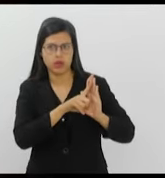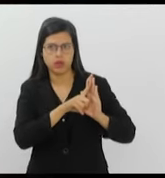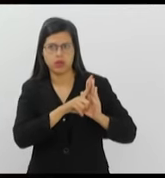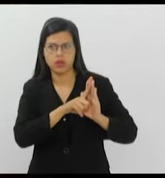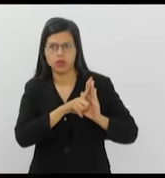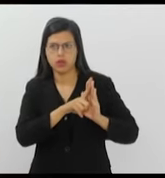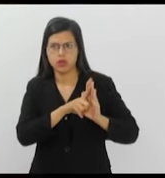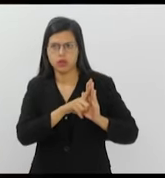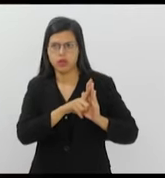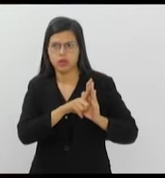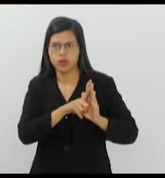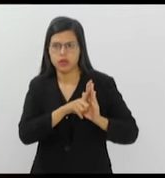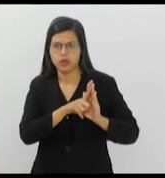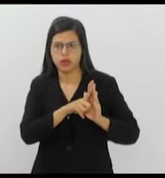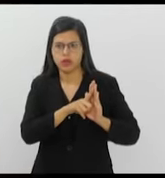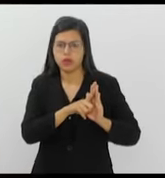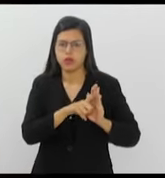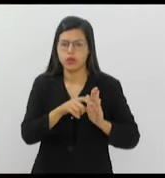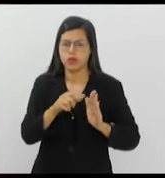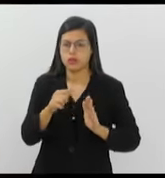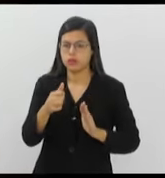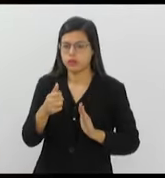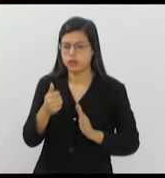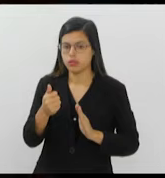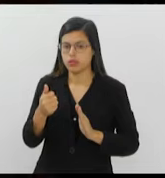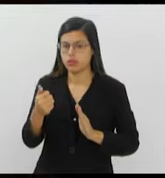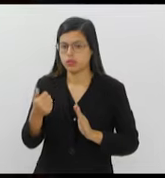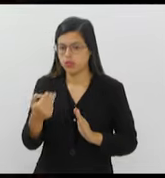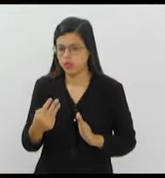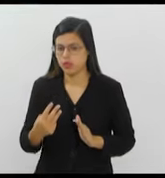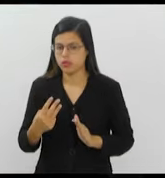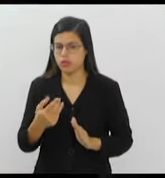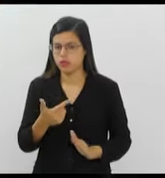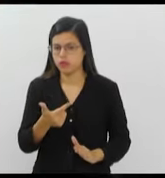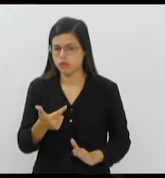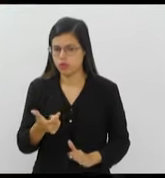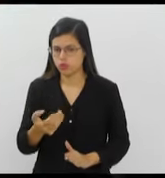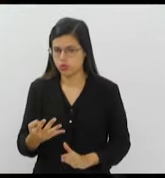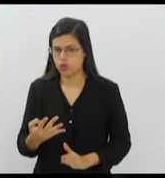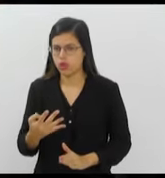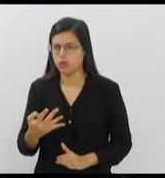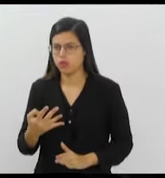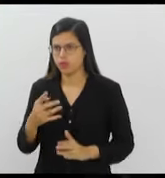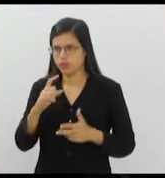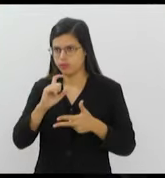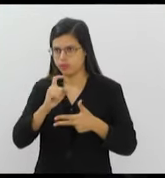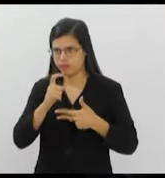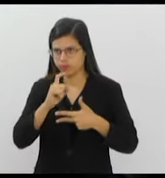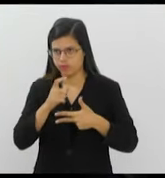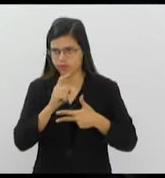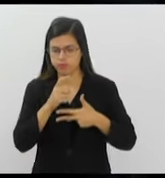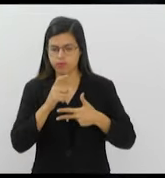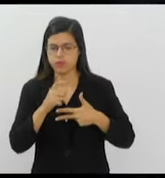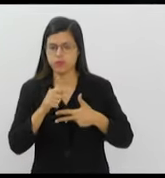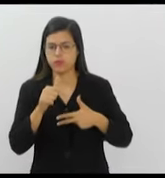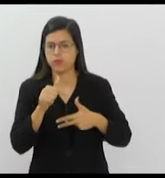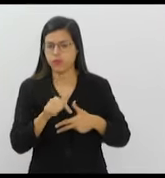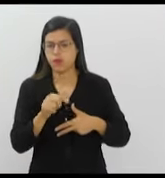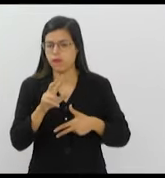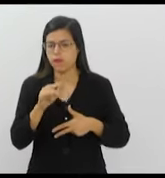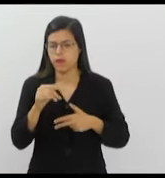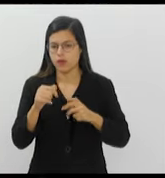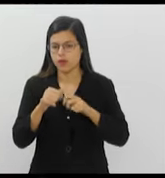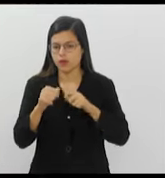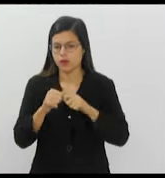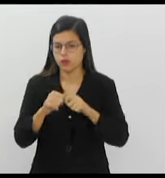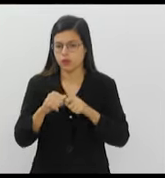essa mensagem 13/2024 do Poder Executivo, ela, na verdade, ela vai fazer com que o nosso